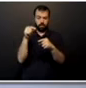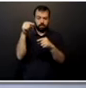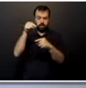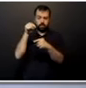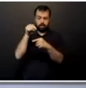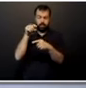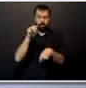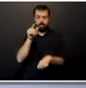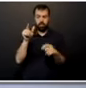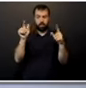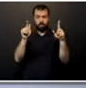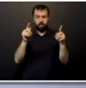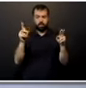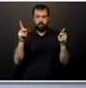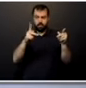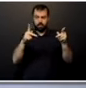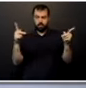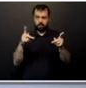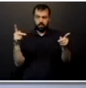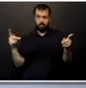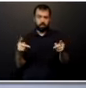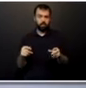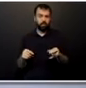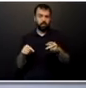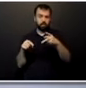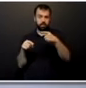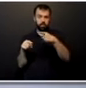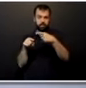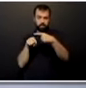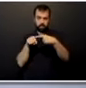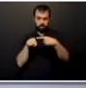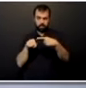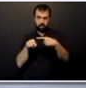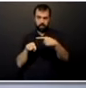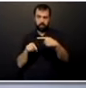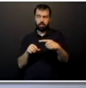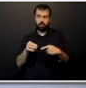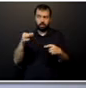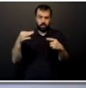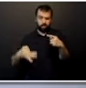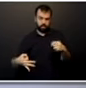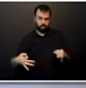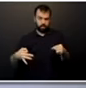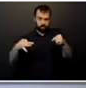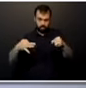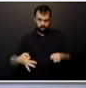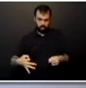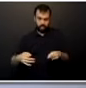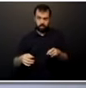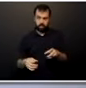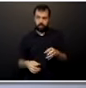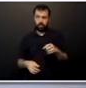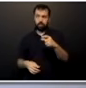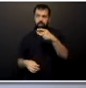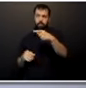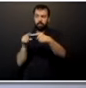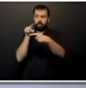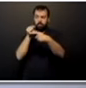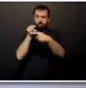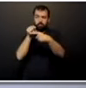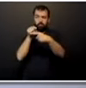e eu posso dizer que 3,6 cm no mapa da reserva do exercício